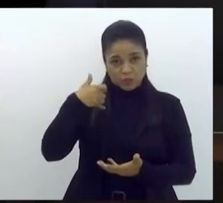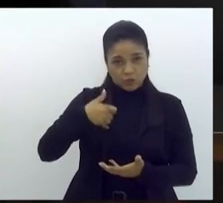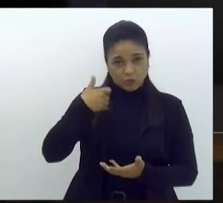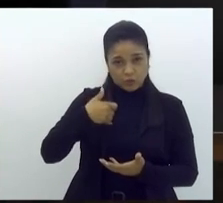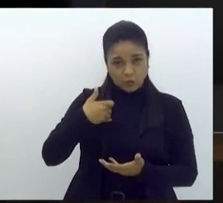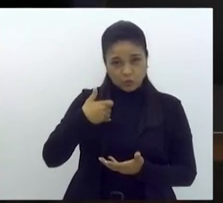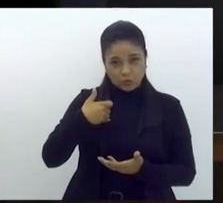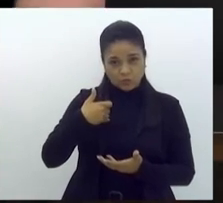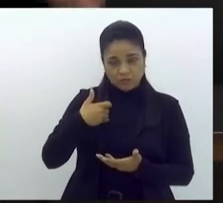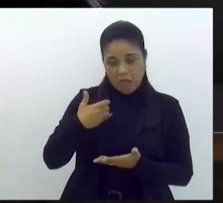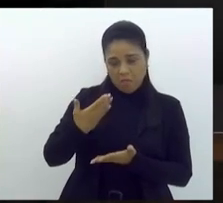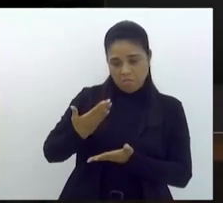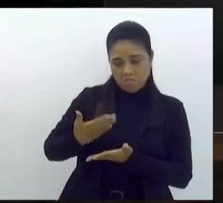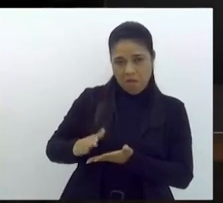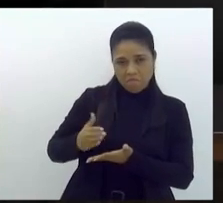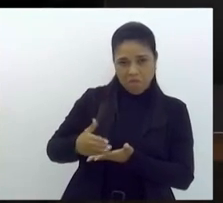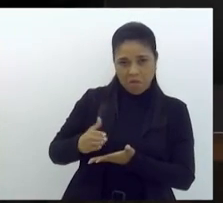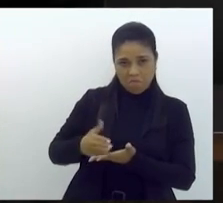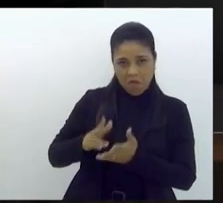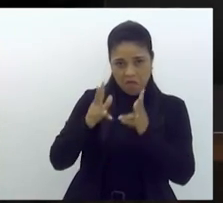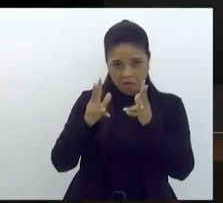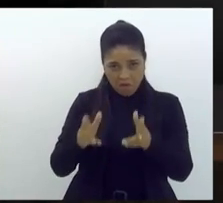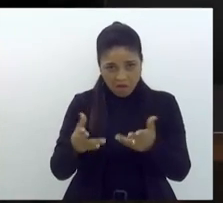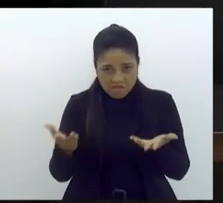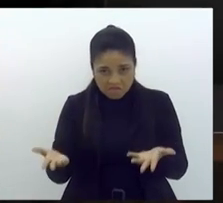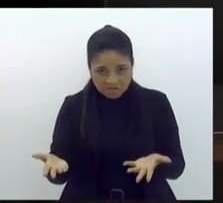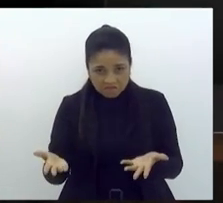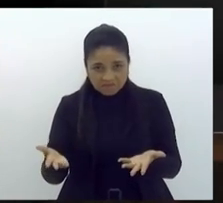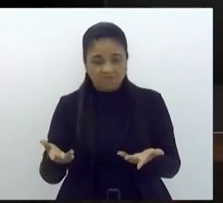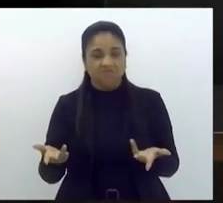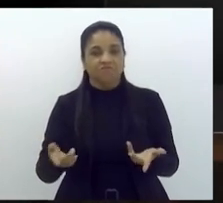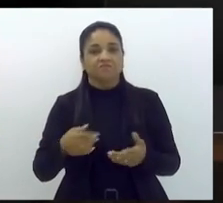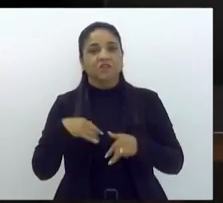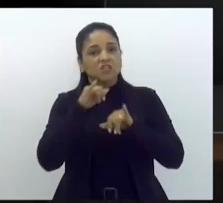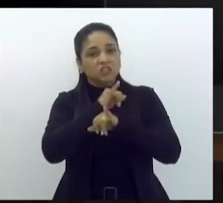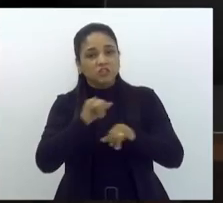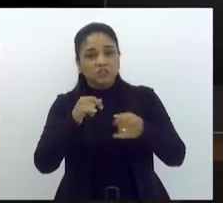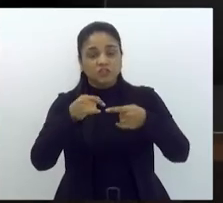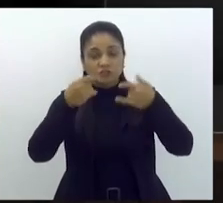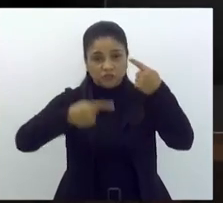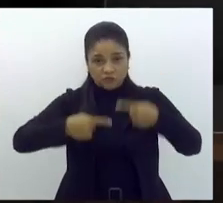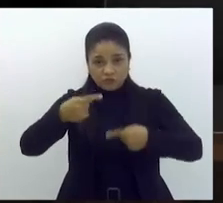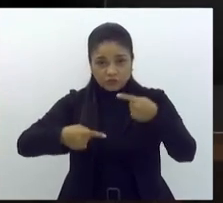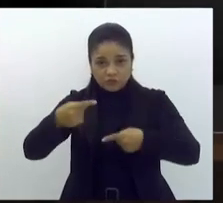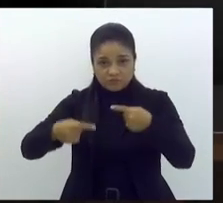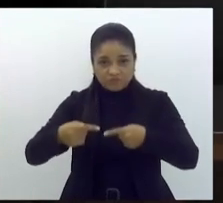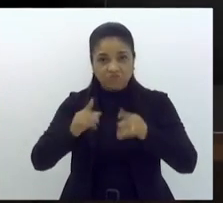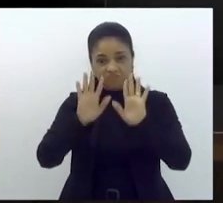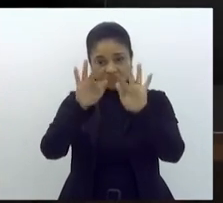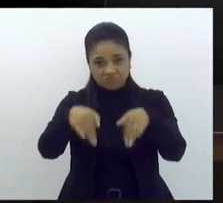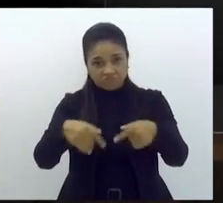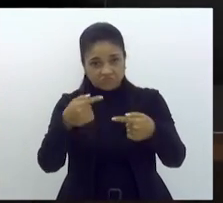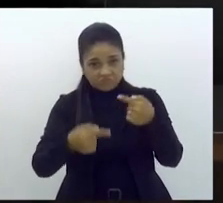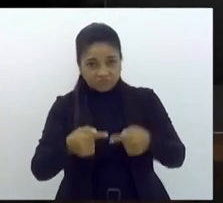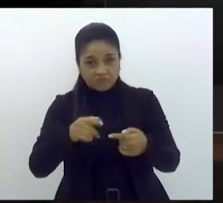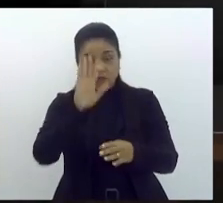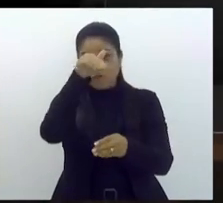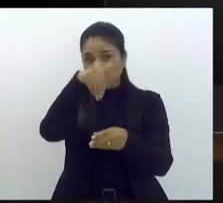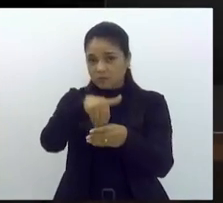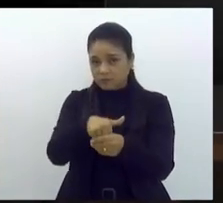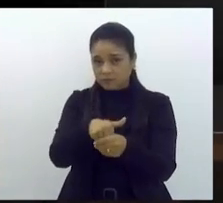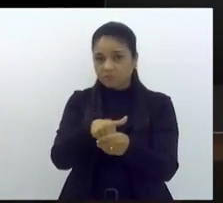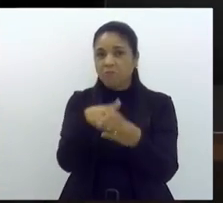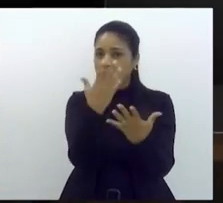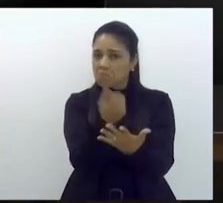Descartável na forma que menciona em discussão no avião Quem Queira discutir encerrado a discussão em votação